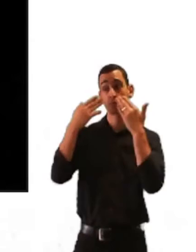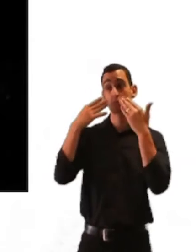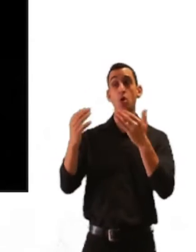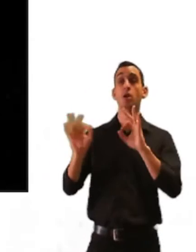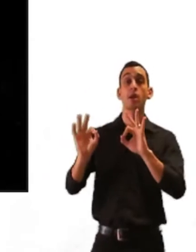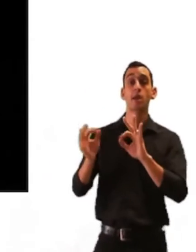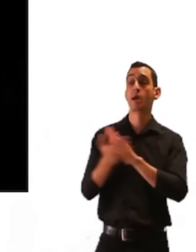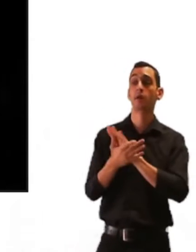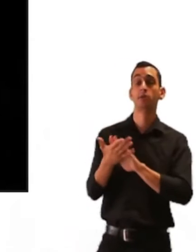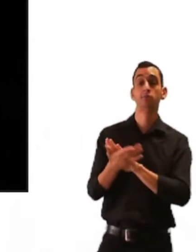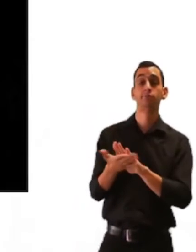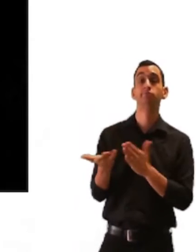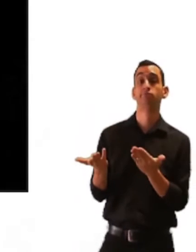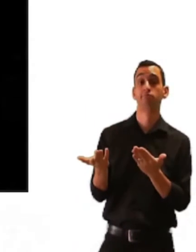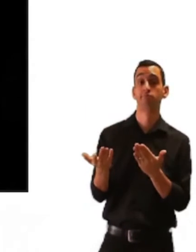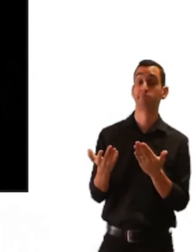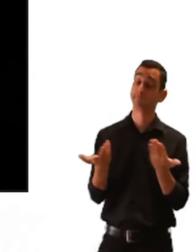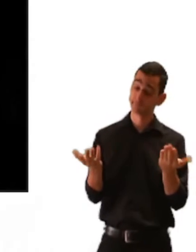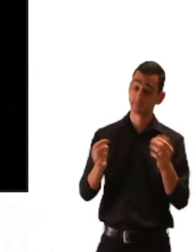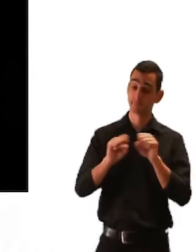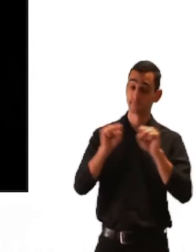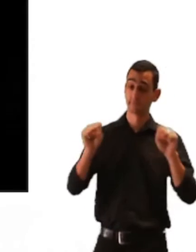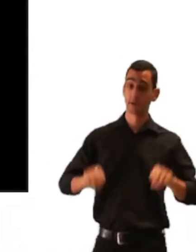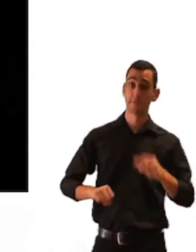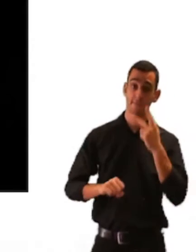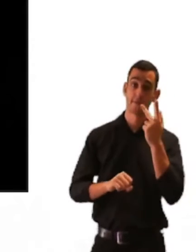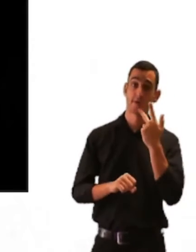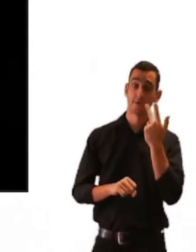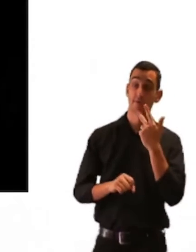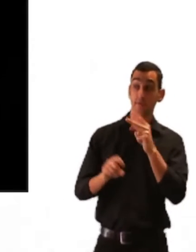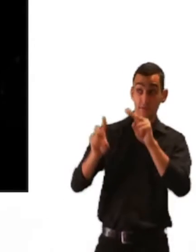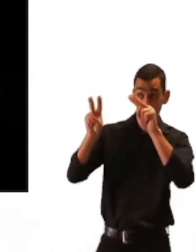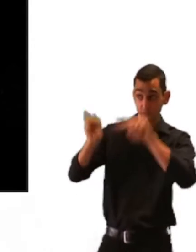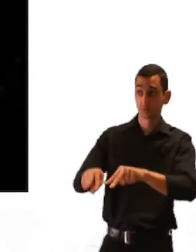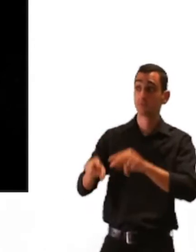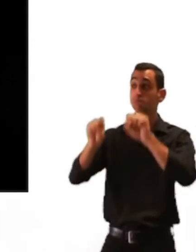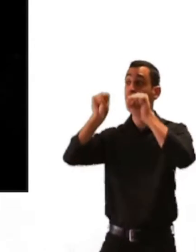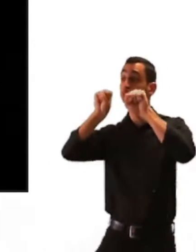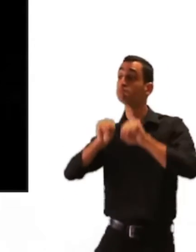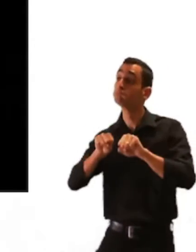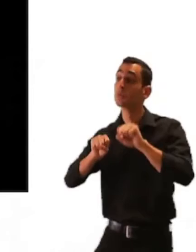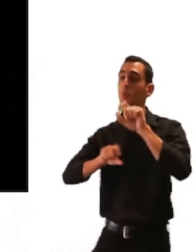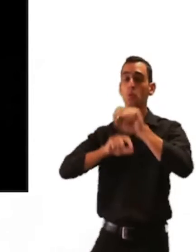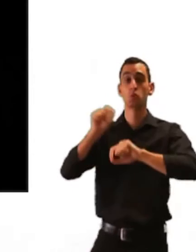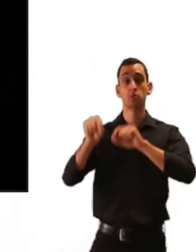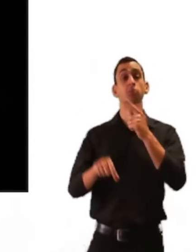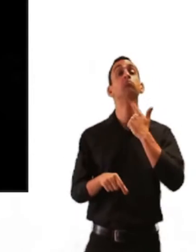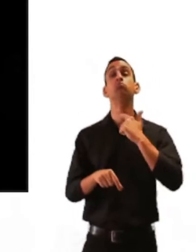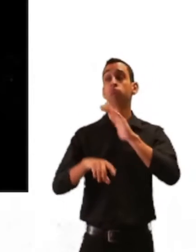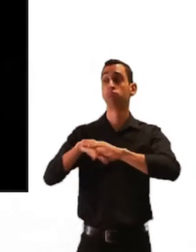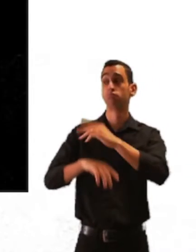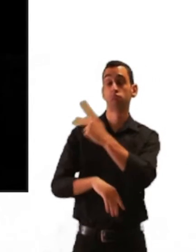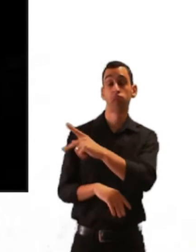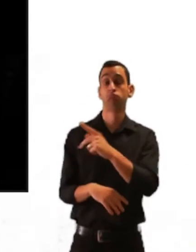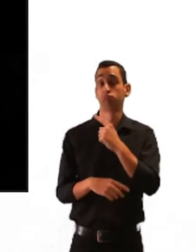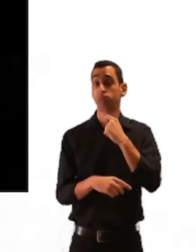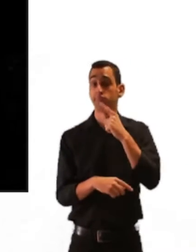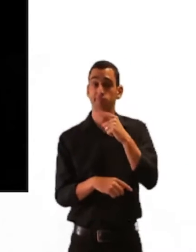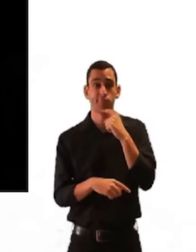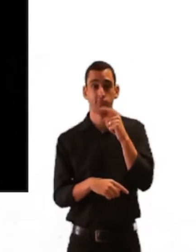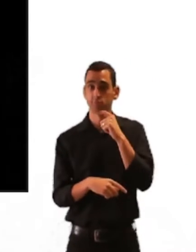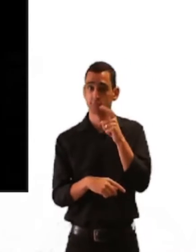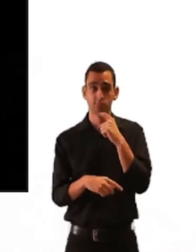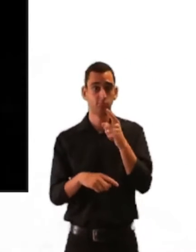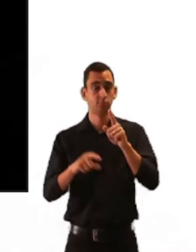não exteriorizou, o próprio sistema diz que não, você não pode considerar como vontade. E isso estaria fora do âmbito